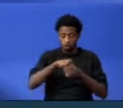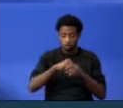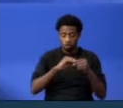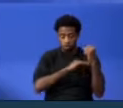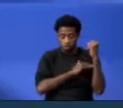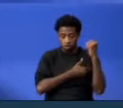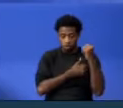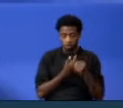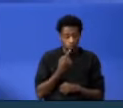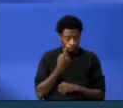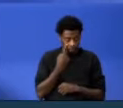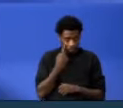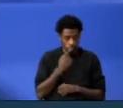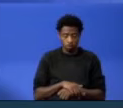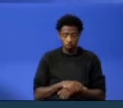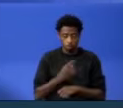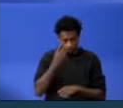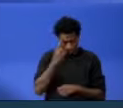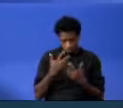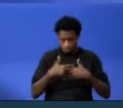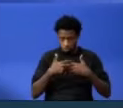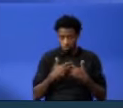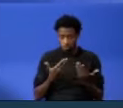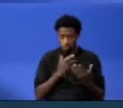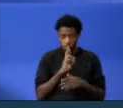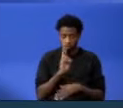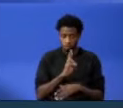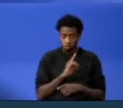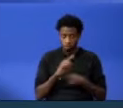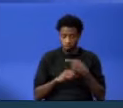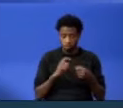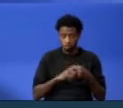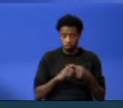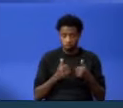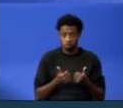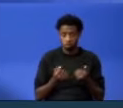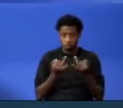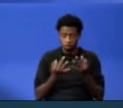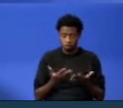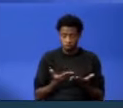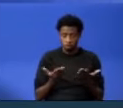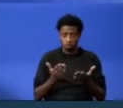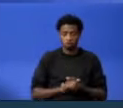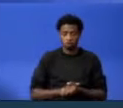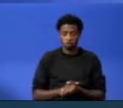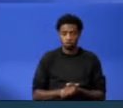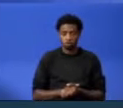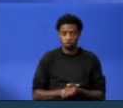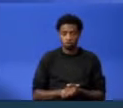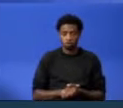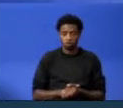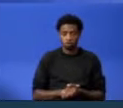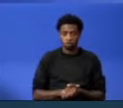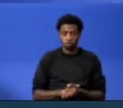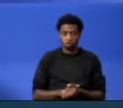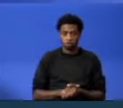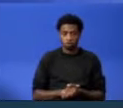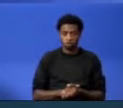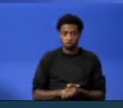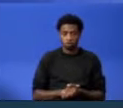miosina. Pense um pouco sobre essa resposta e voltamos em breve com a resposta dessa interatividade. Voltamos já.